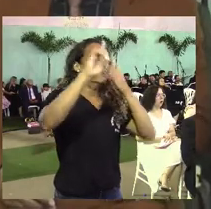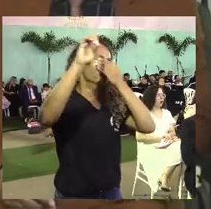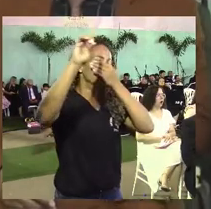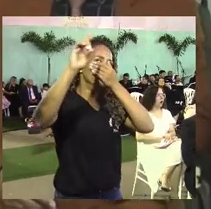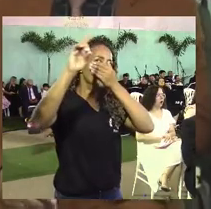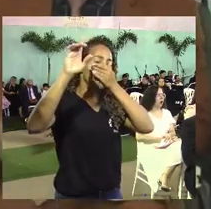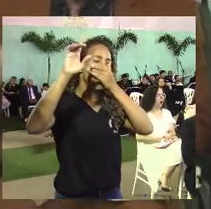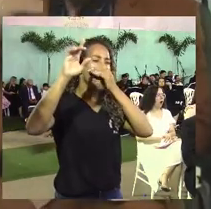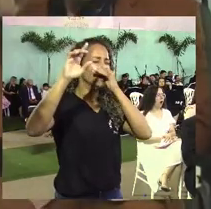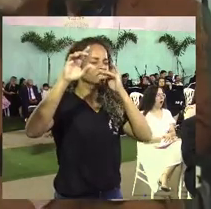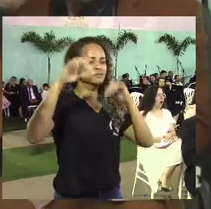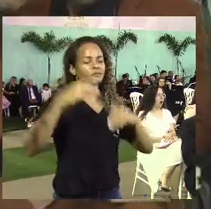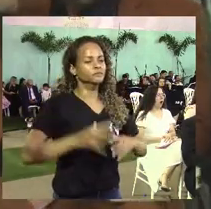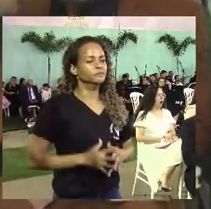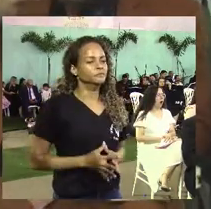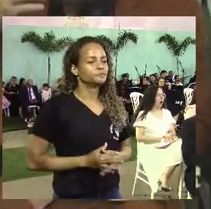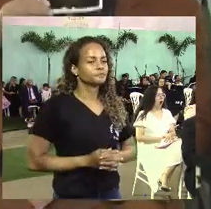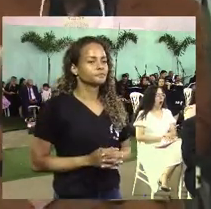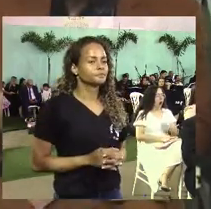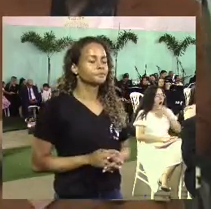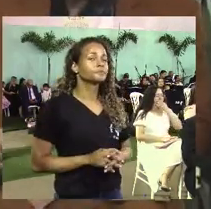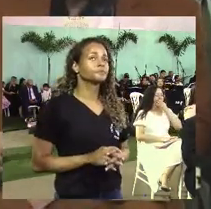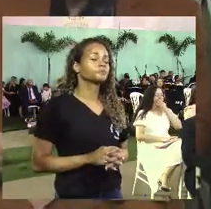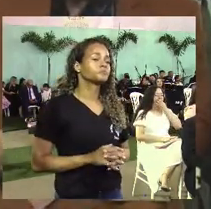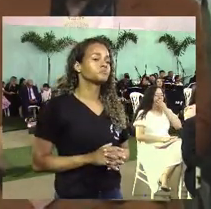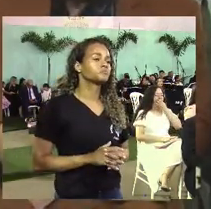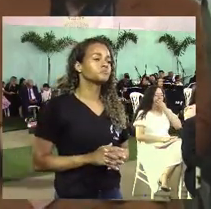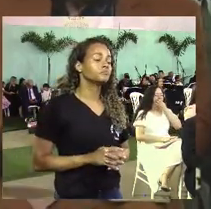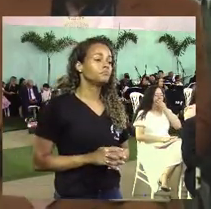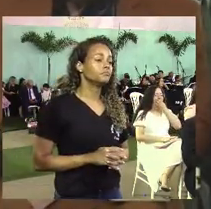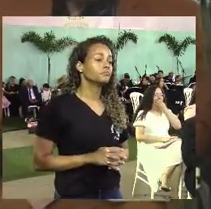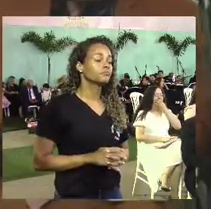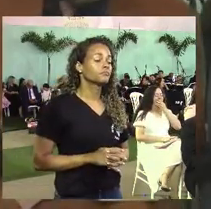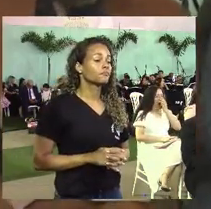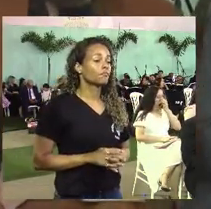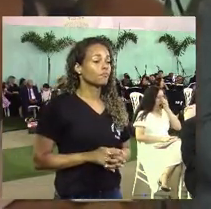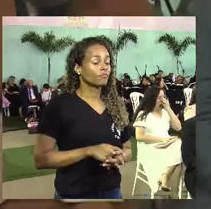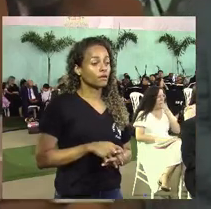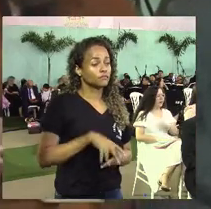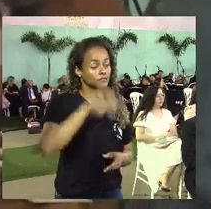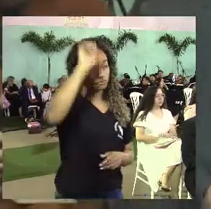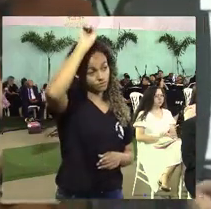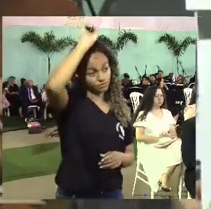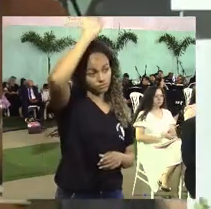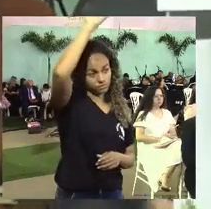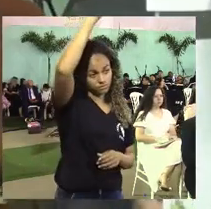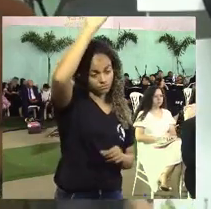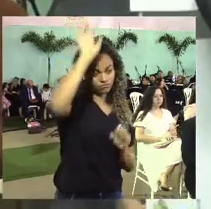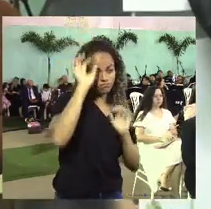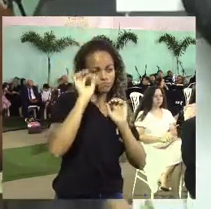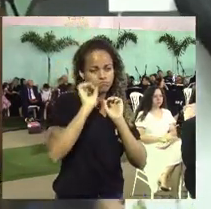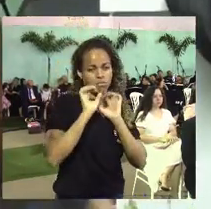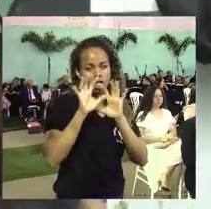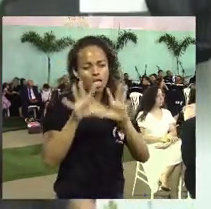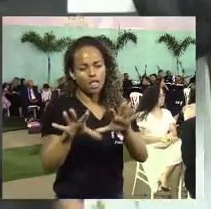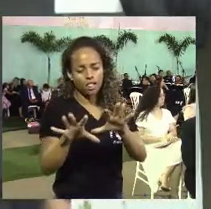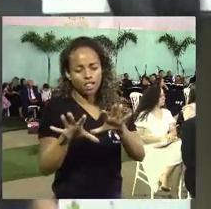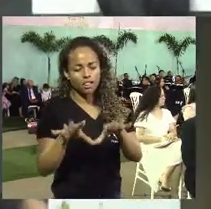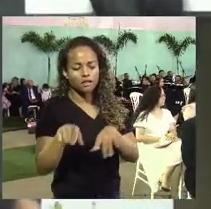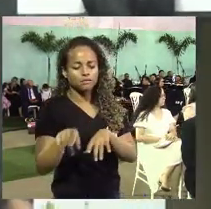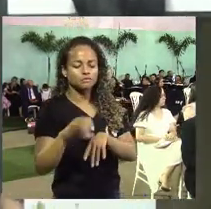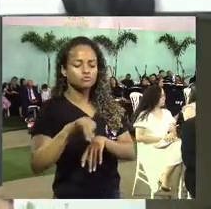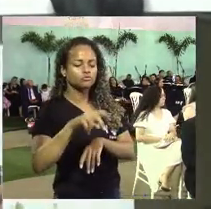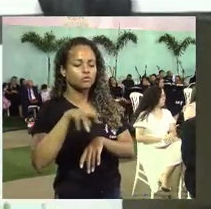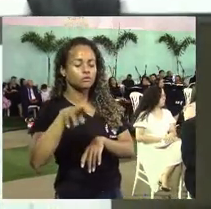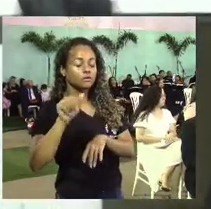Jonas decide levantasse ir pregar o peixe vomita colocou-lhe para fora porque